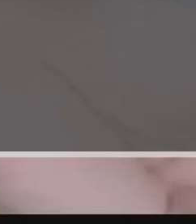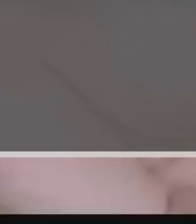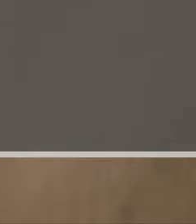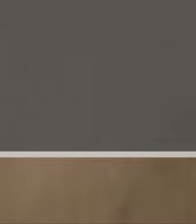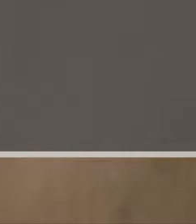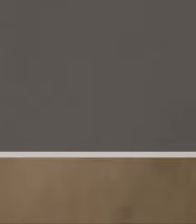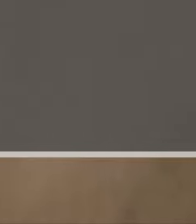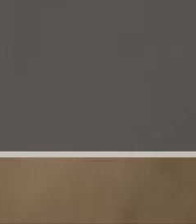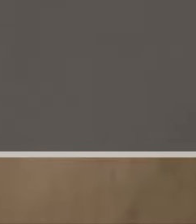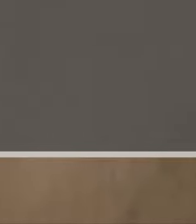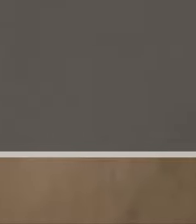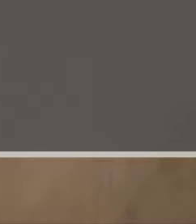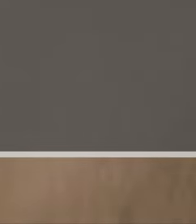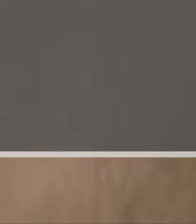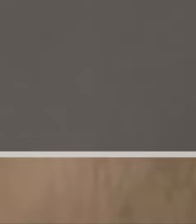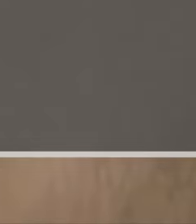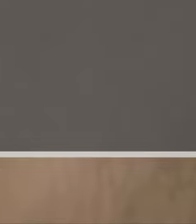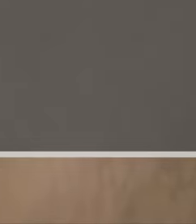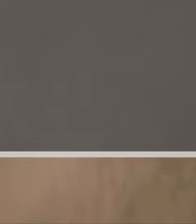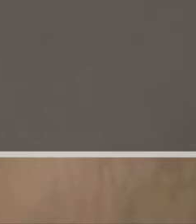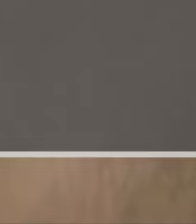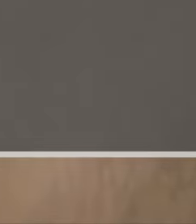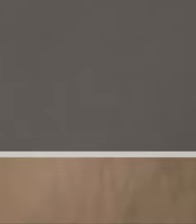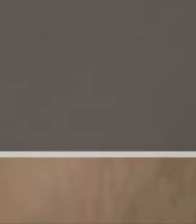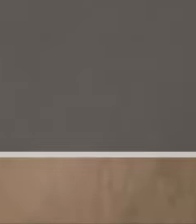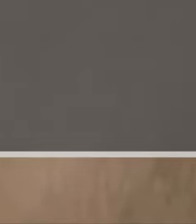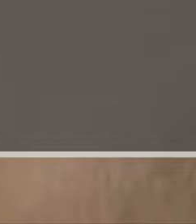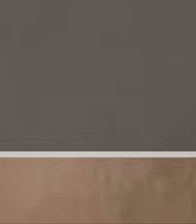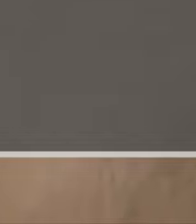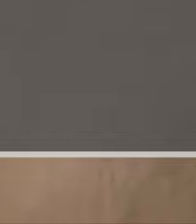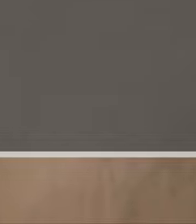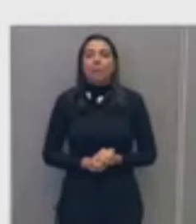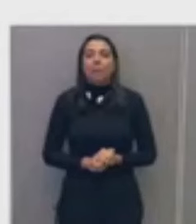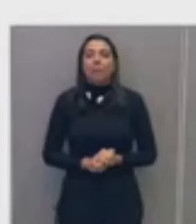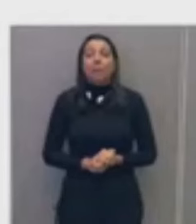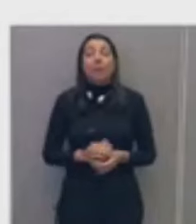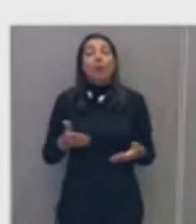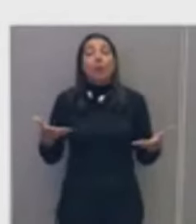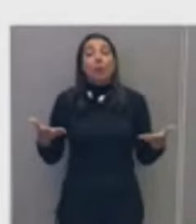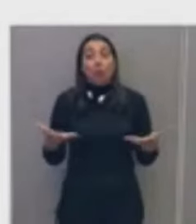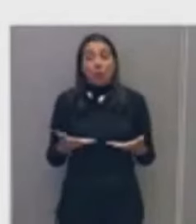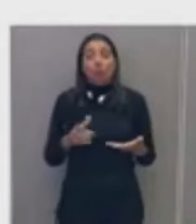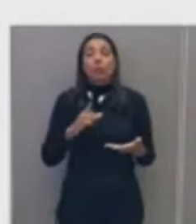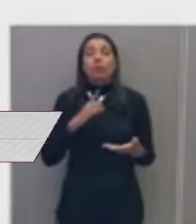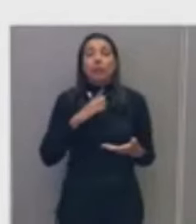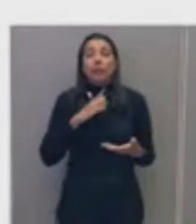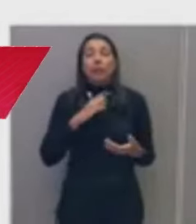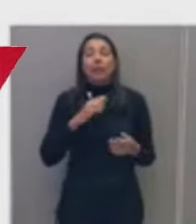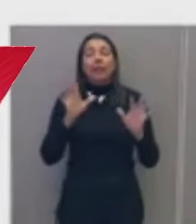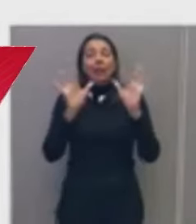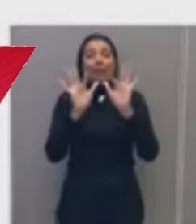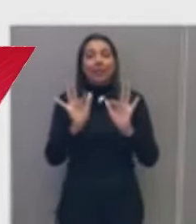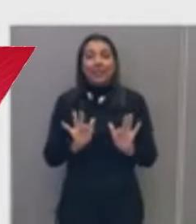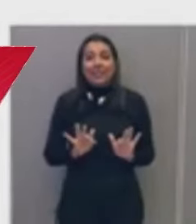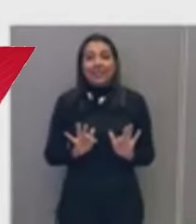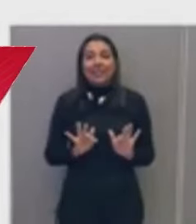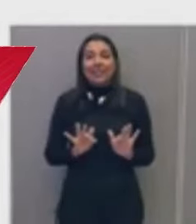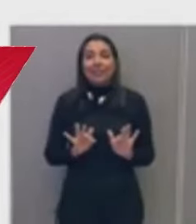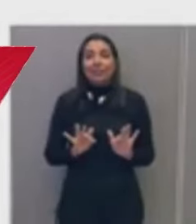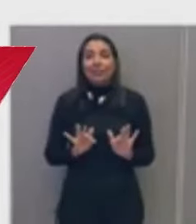Chagas, hepatite B, o vírus HIV, a tuberculose e a hanseníase. Hoje nós temos a alegria